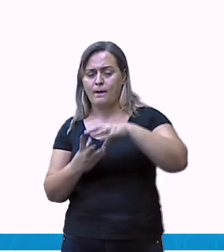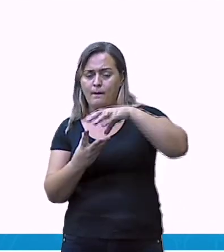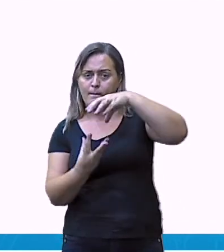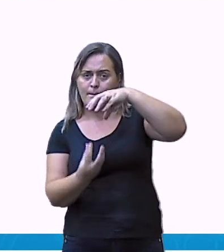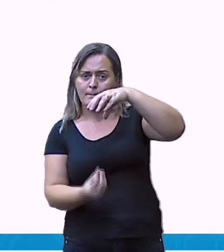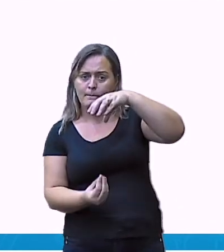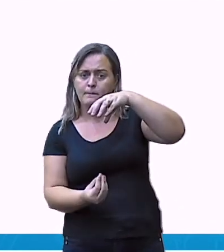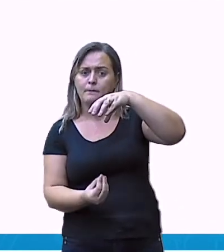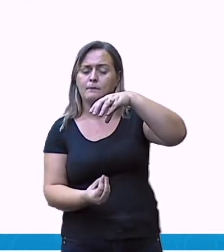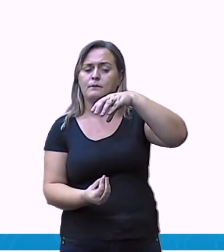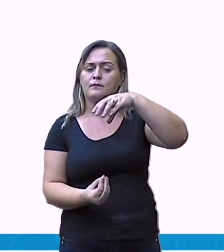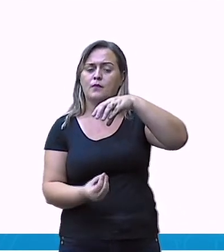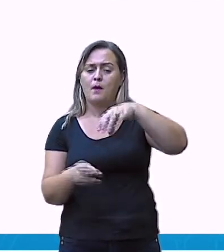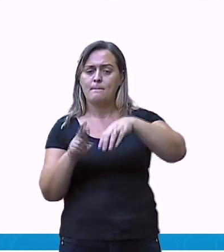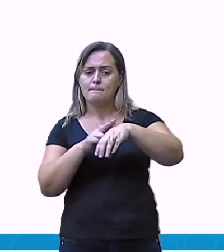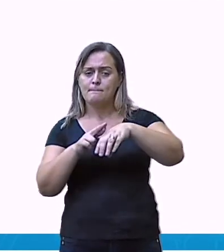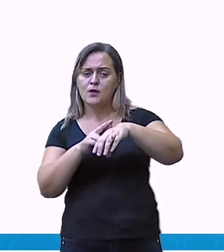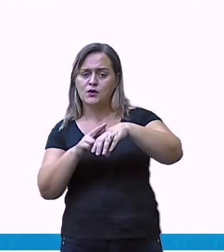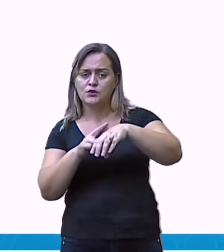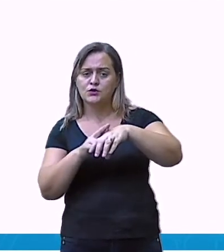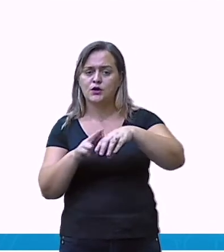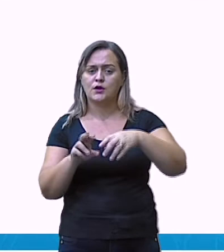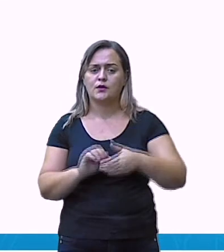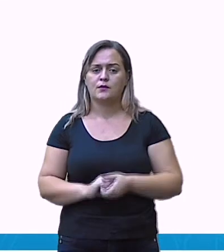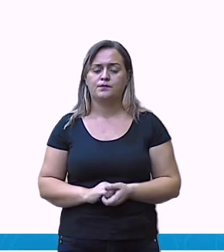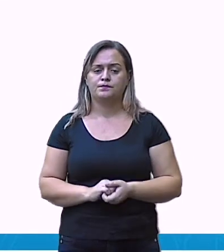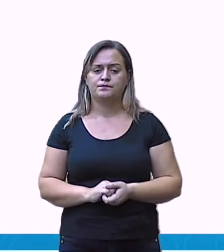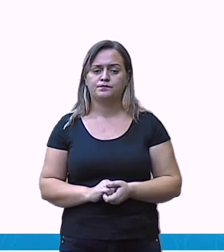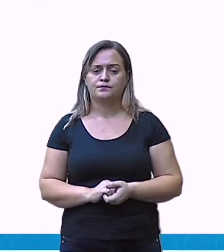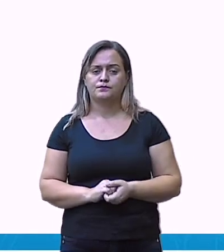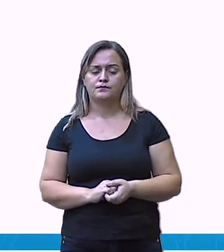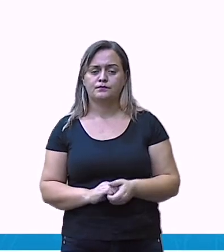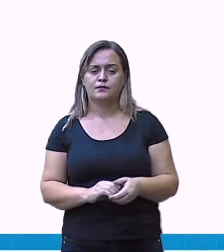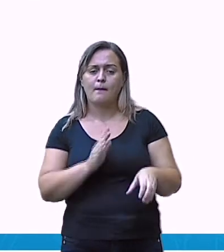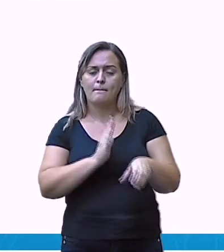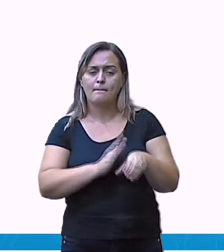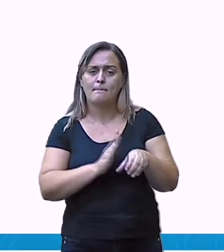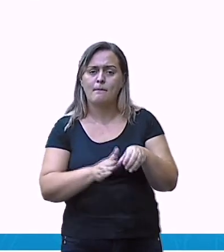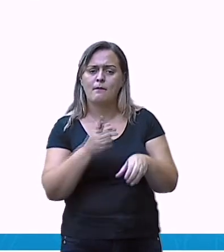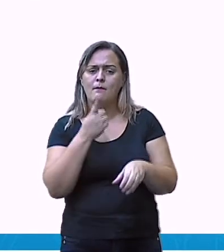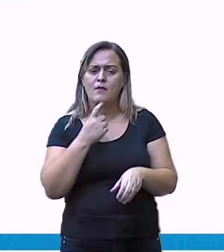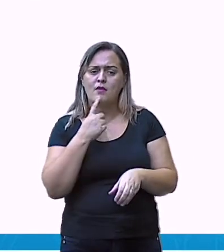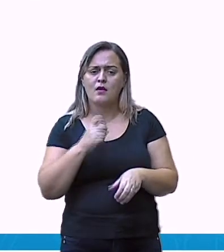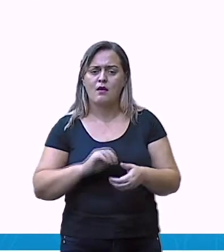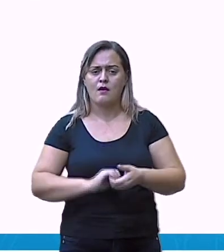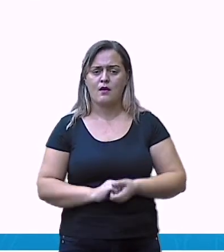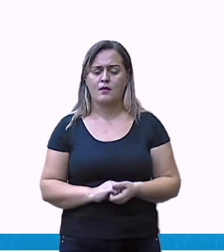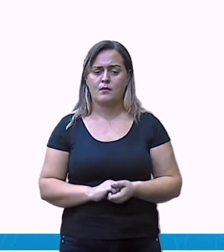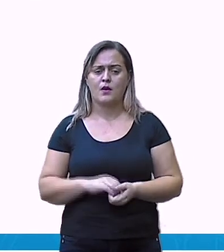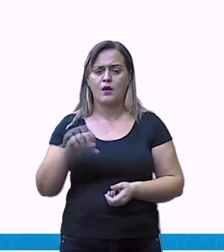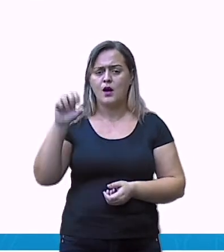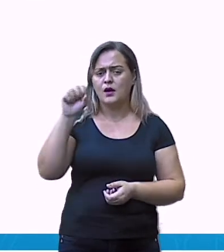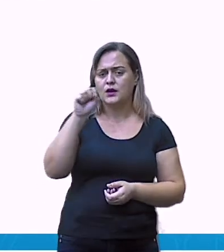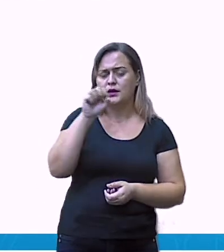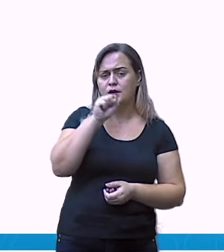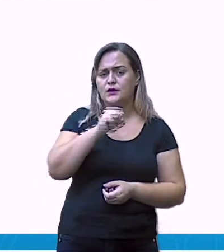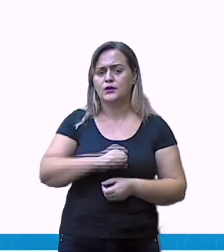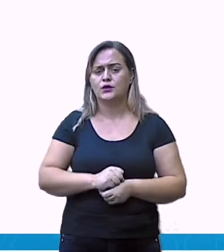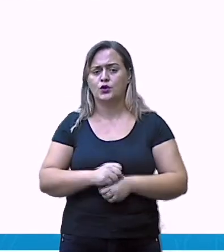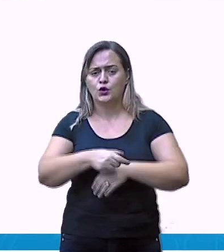beterraba, 19 votos, cenoura, 67 votos, chuchu, 29